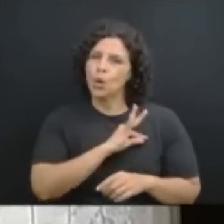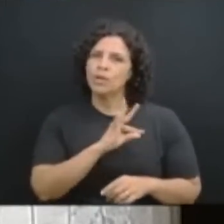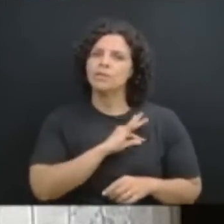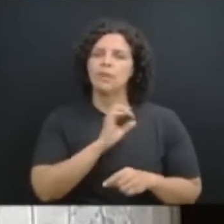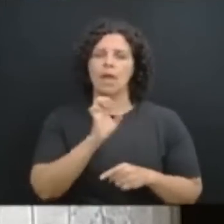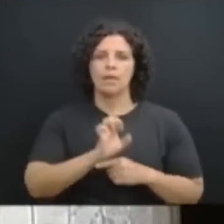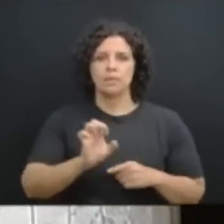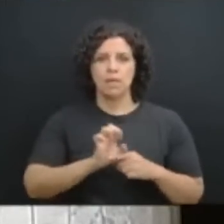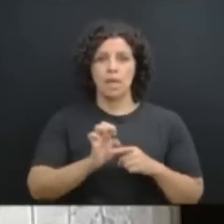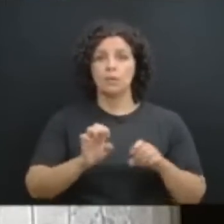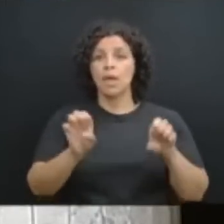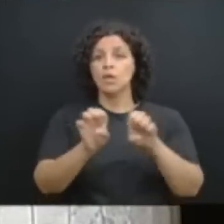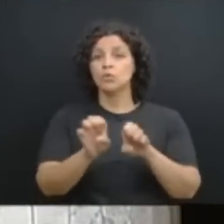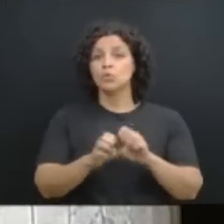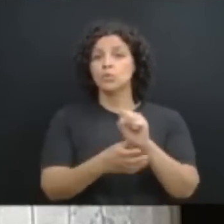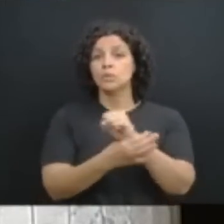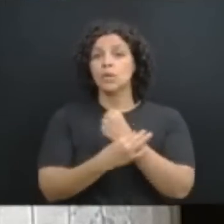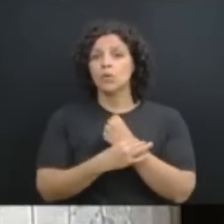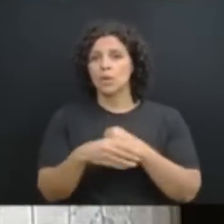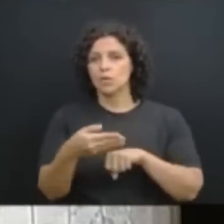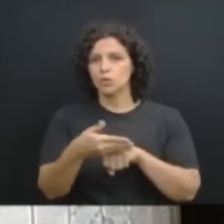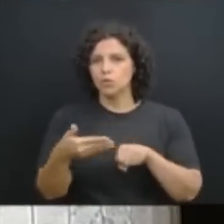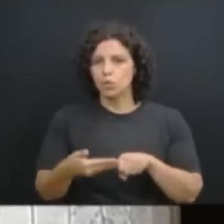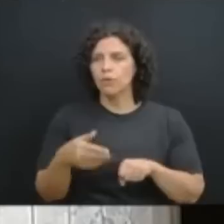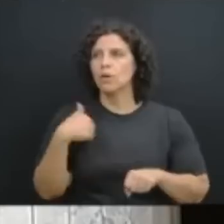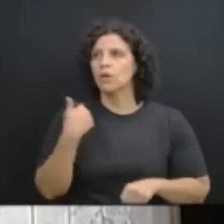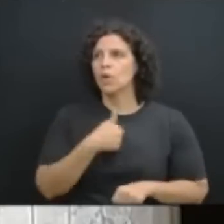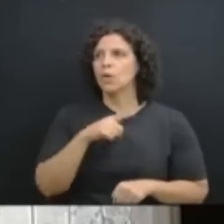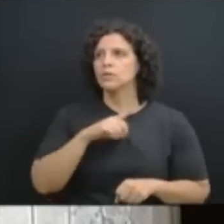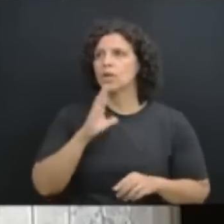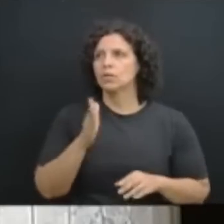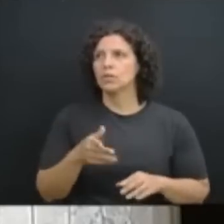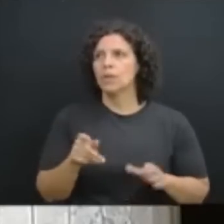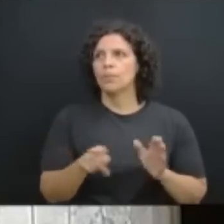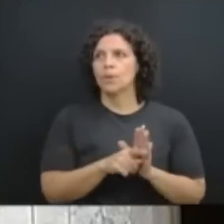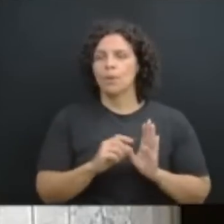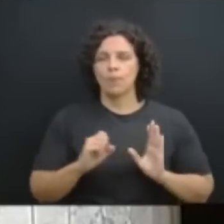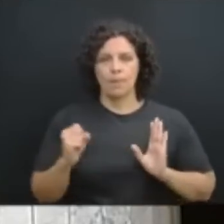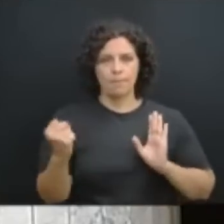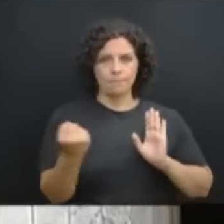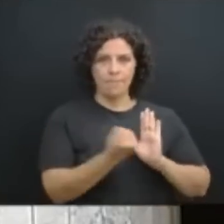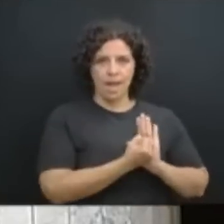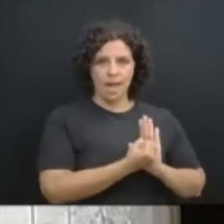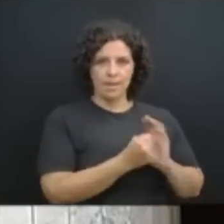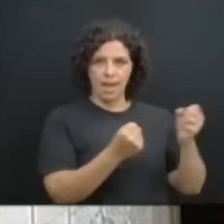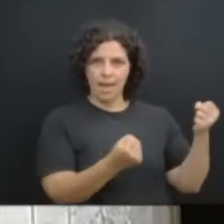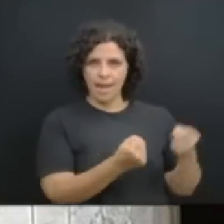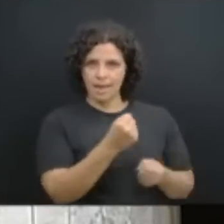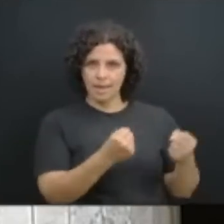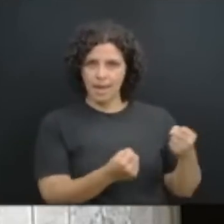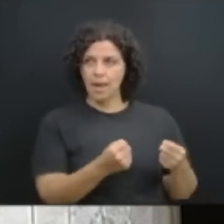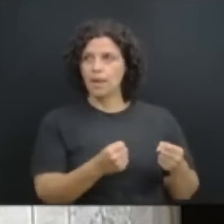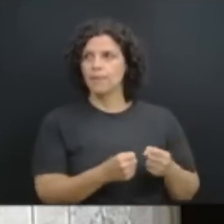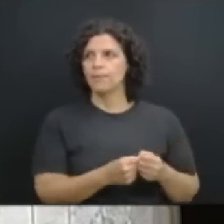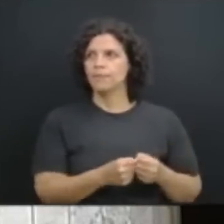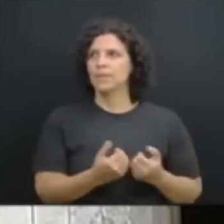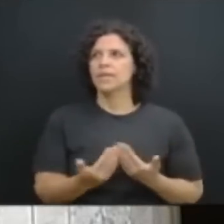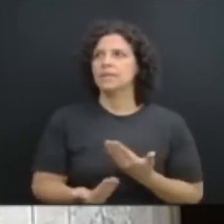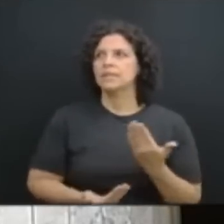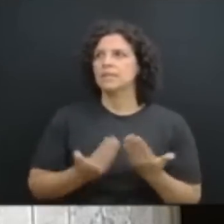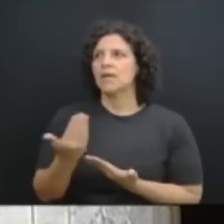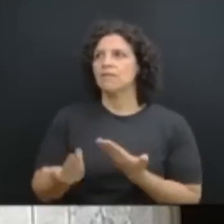pela estrutura de segurança pública que tem inscrita em sua viatura servir